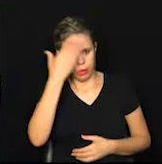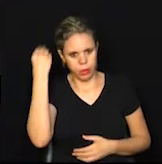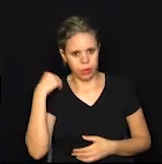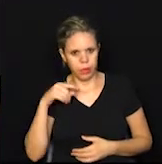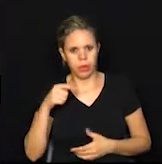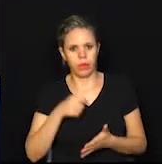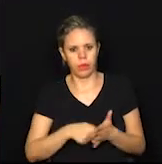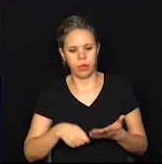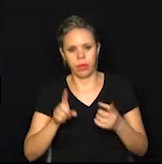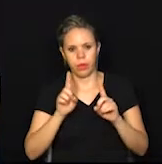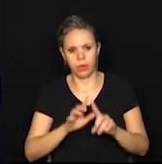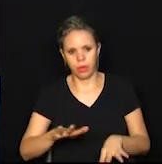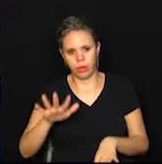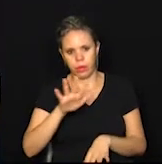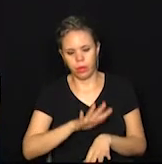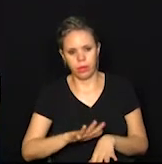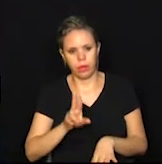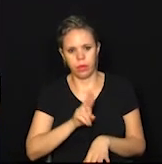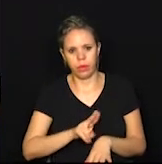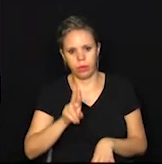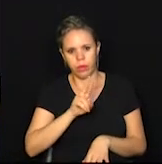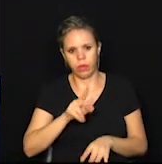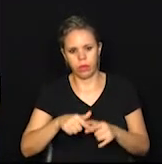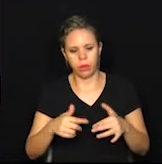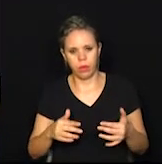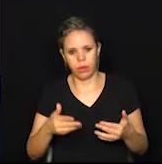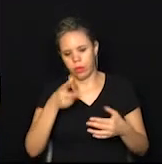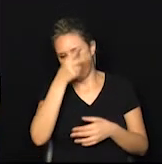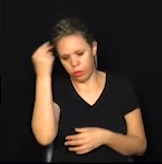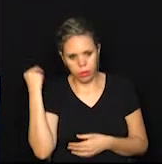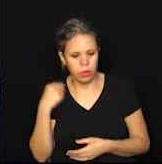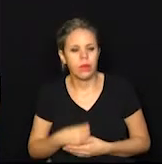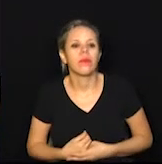dos deficientes na utilização de equipamentos públicos.